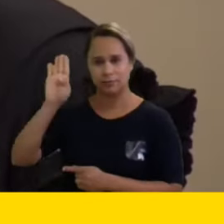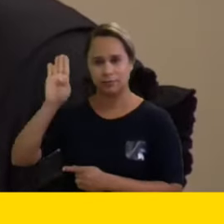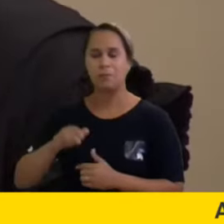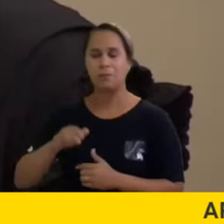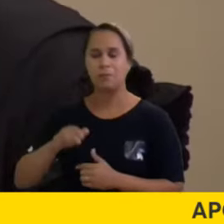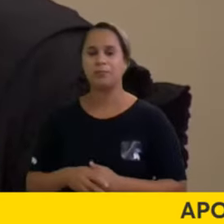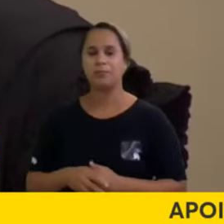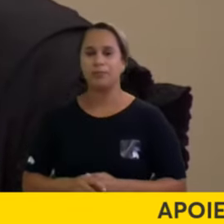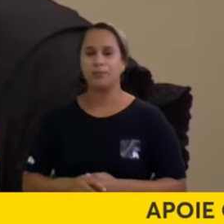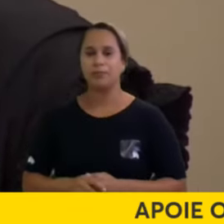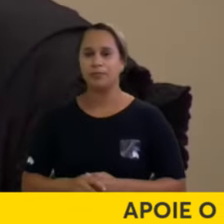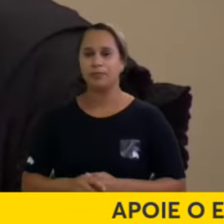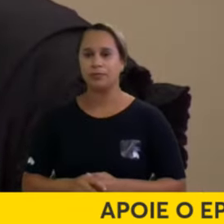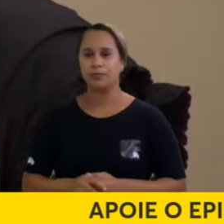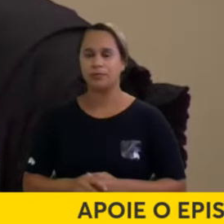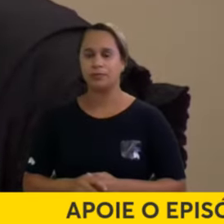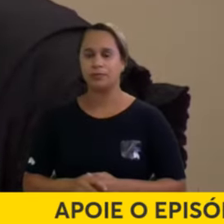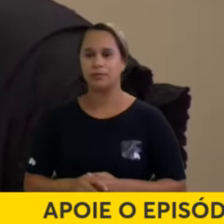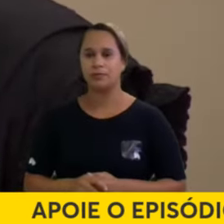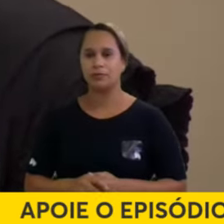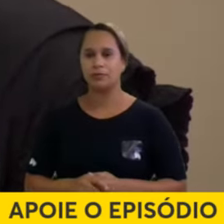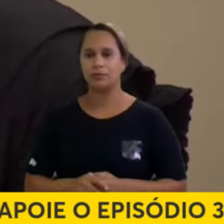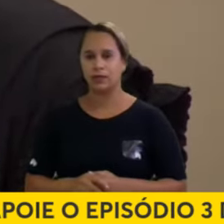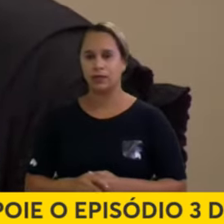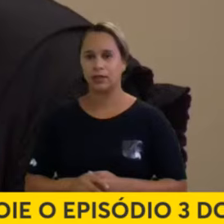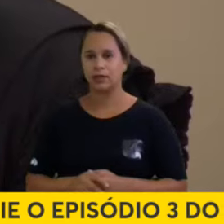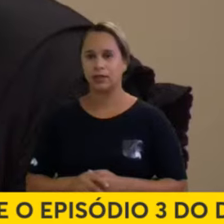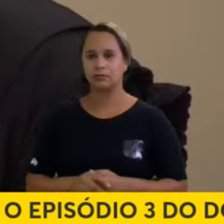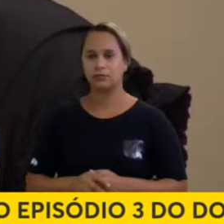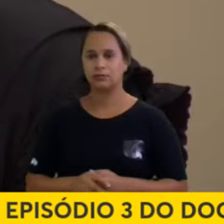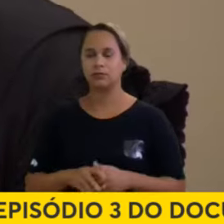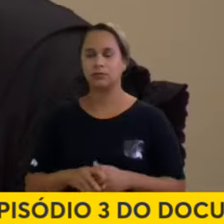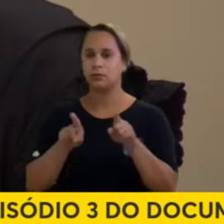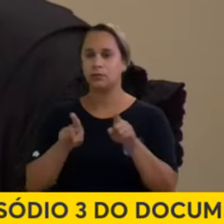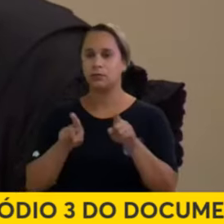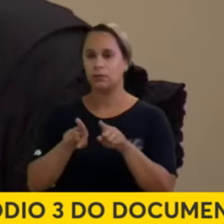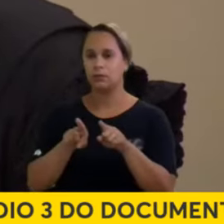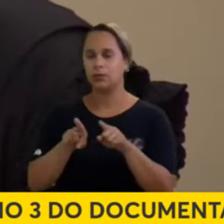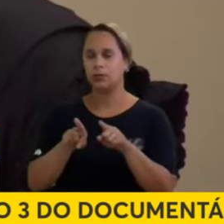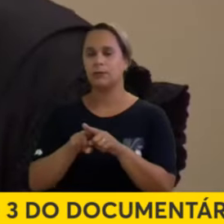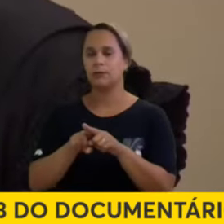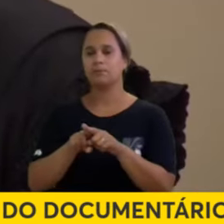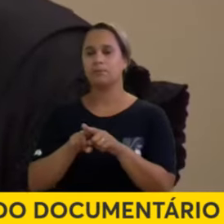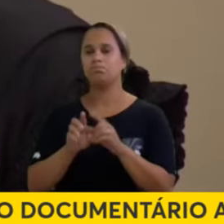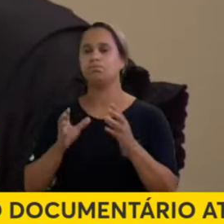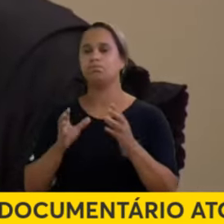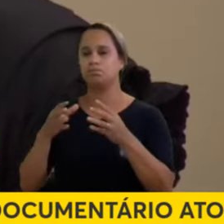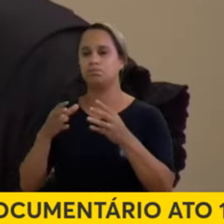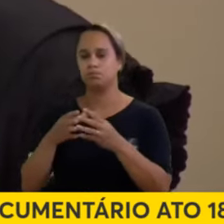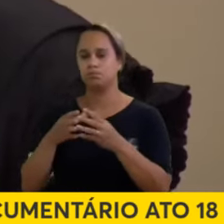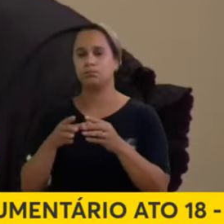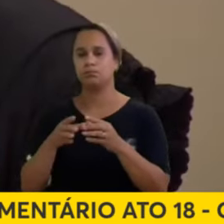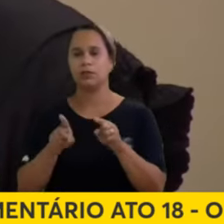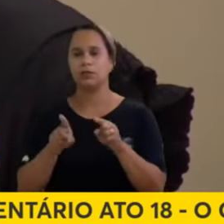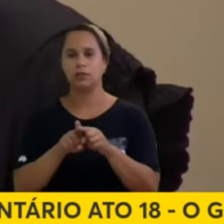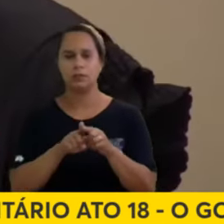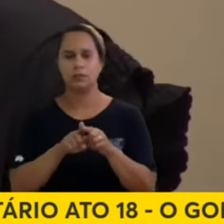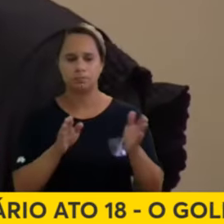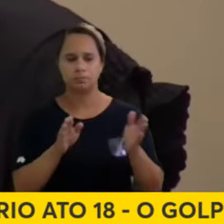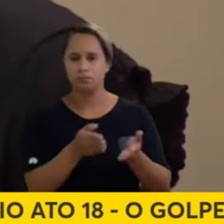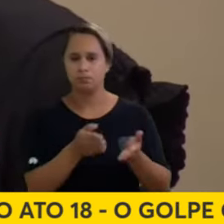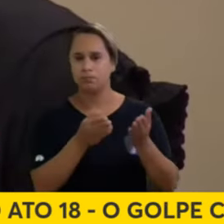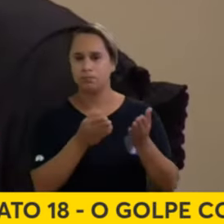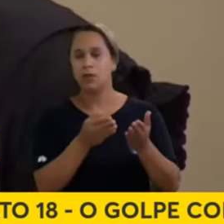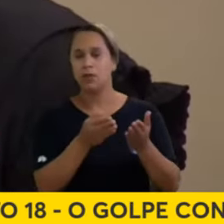sua segurança ademais a agremiação também pretendia alavancar sua imagem e colher frutos com